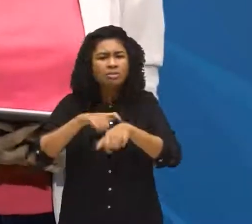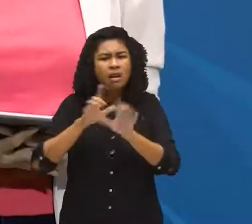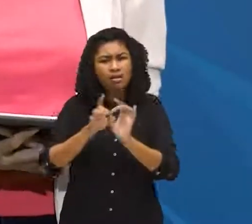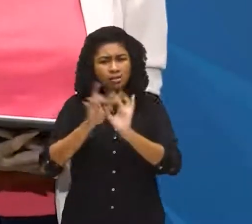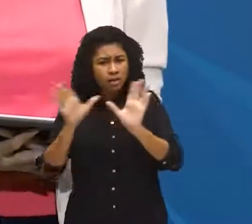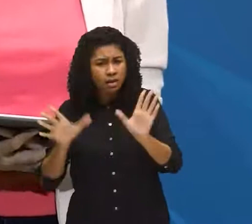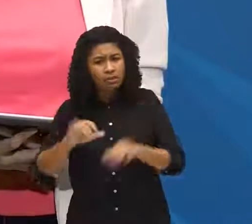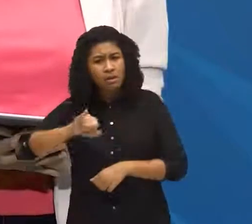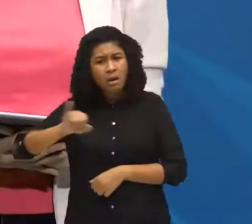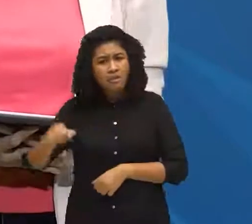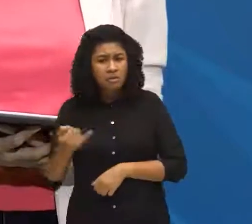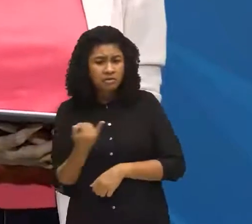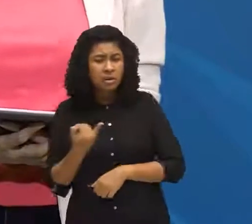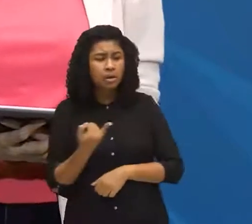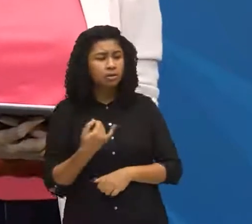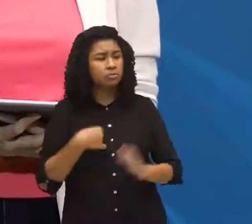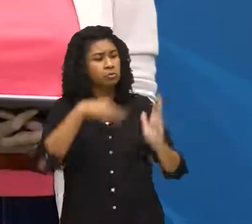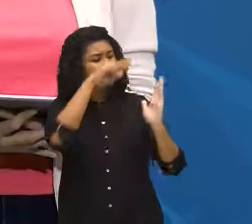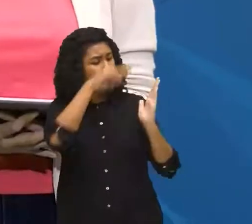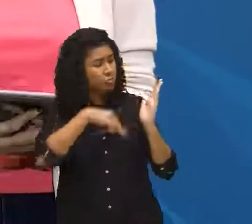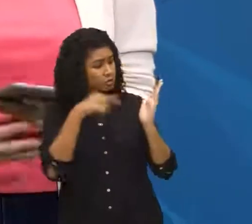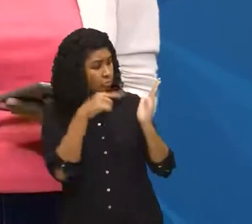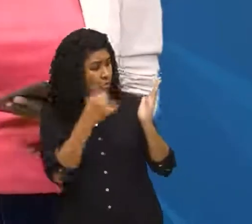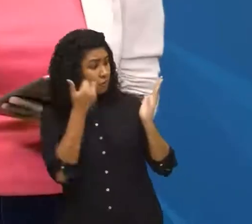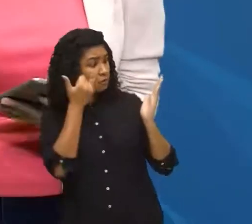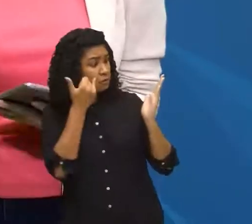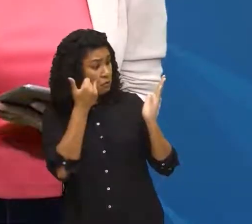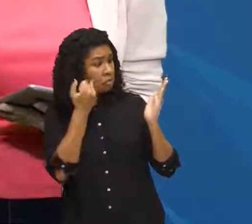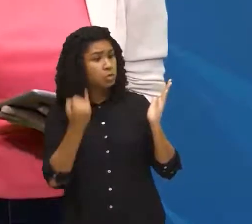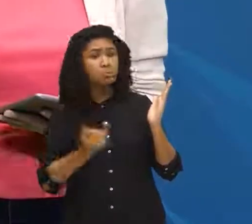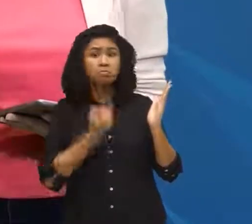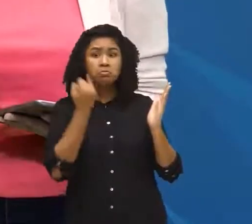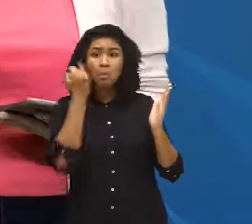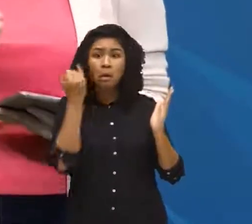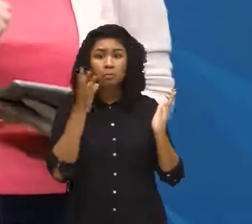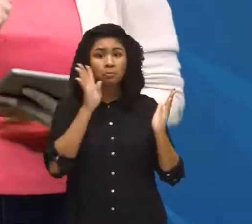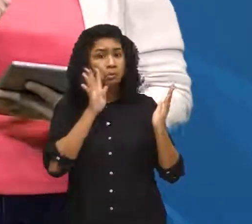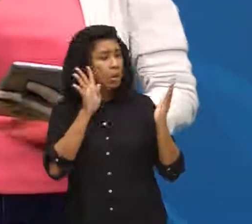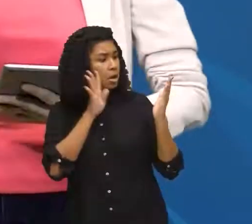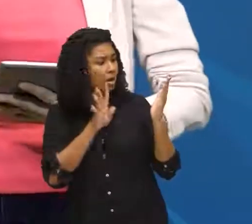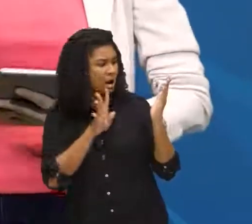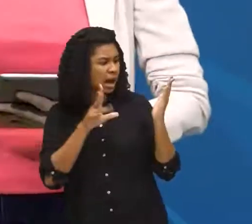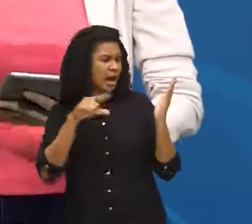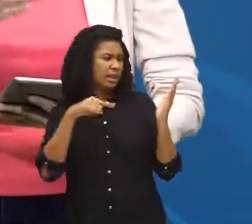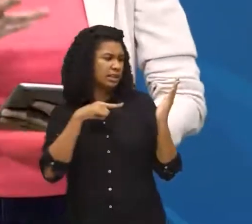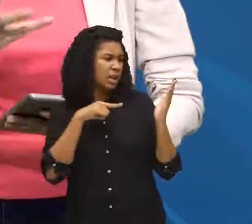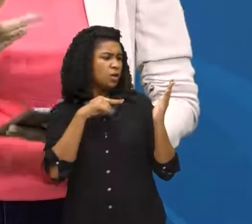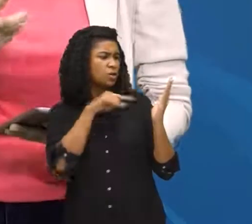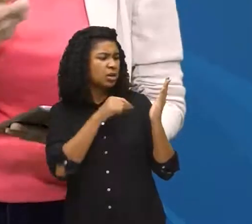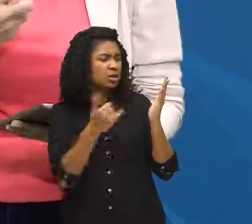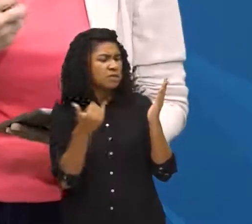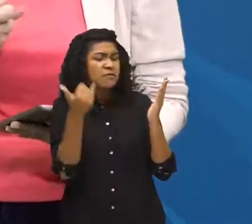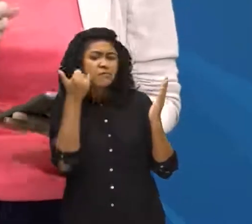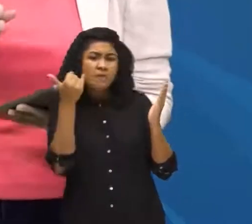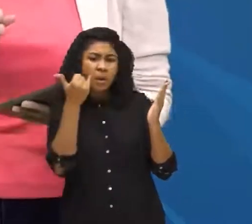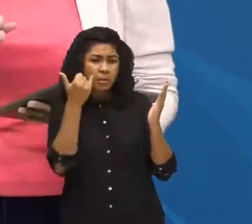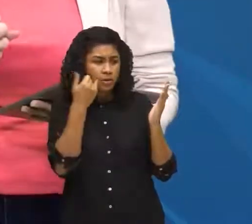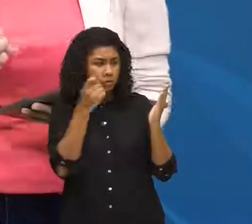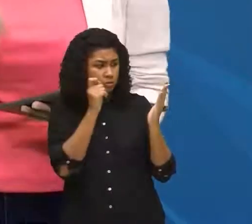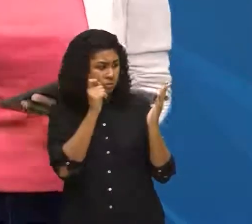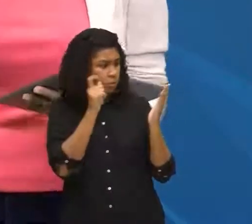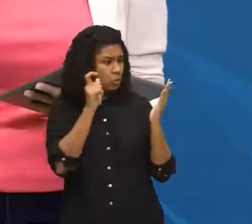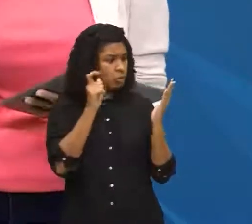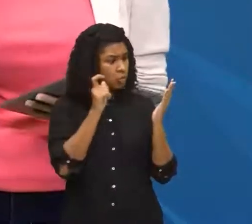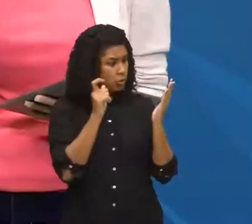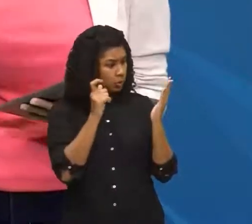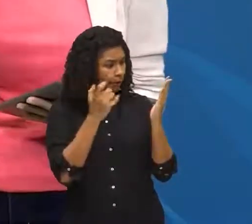aquela notícia é pertinente, né, interessante, apesar de muito apelativa, tem aquela informação que chama a sua